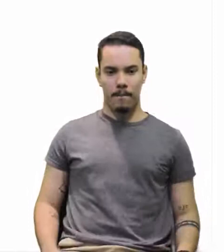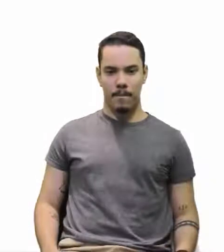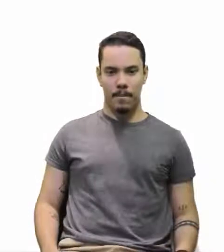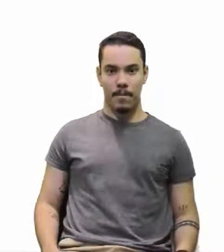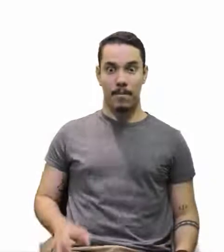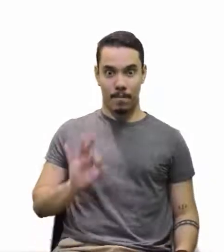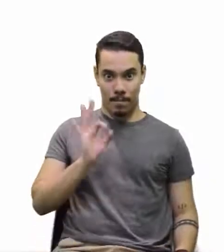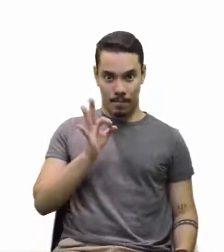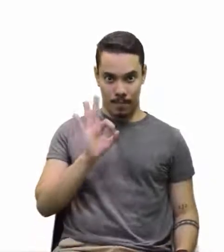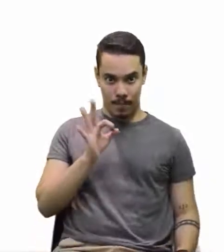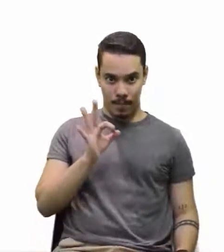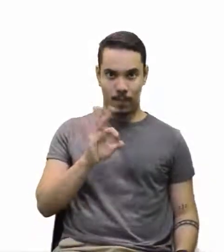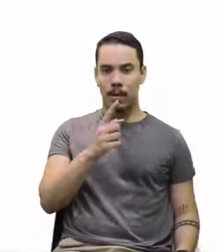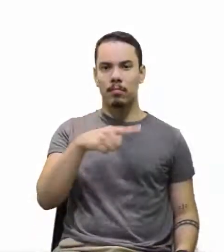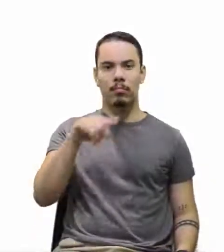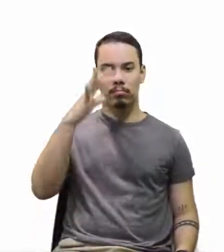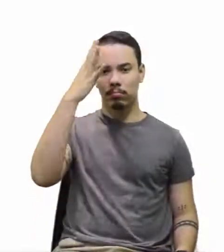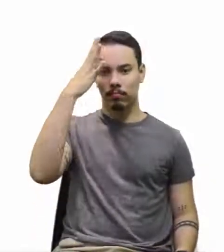Então, está aí o xizinho.